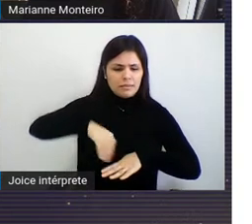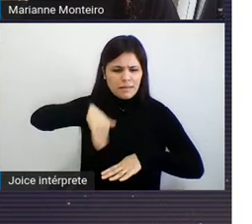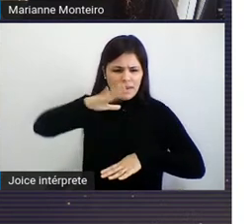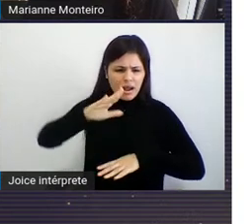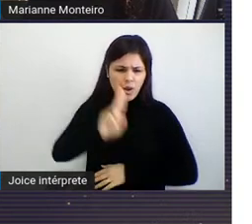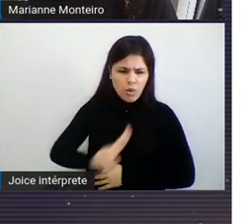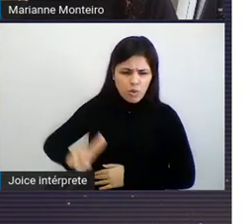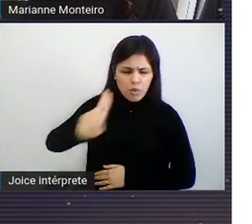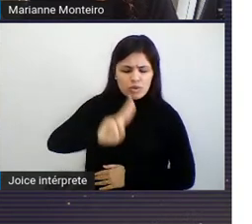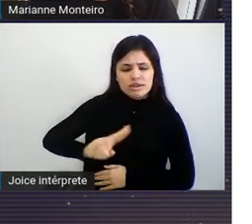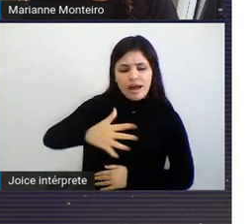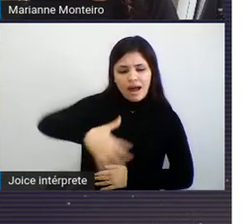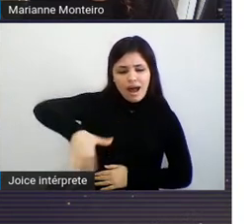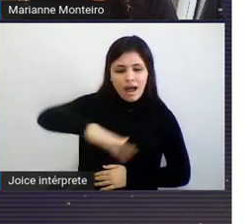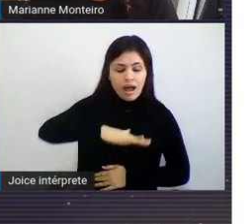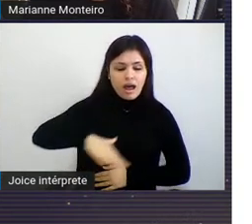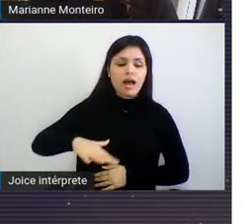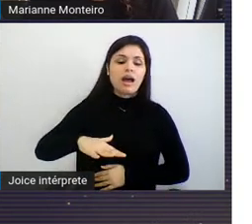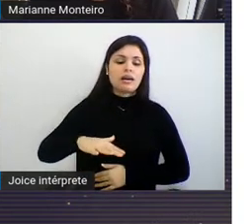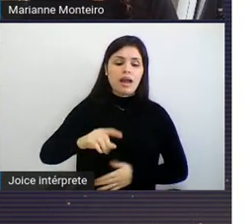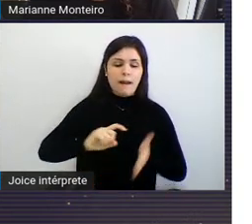área de machine learning do que em outras áreas